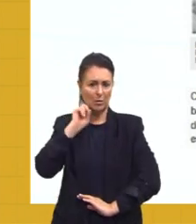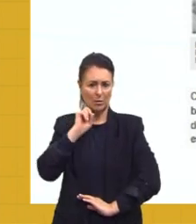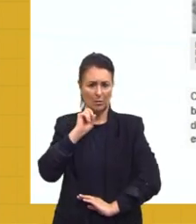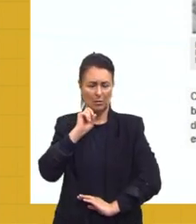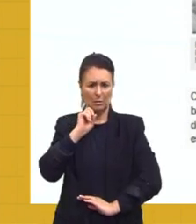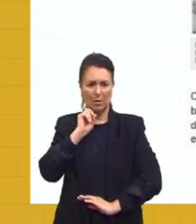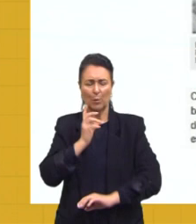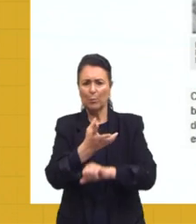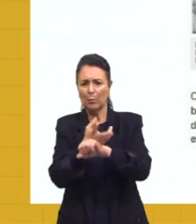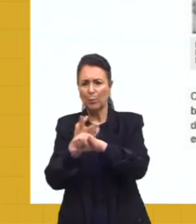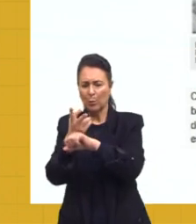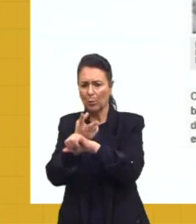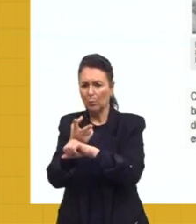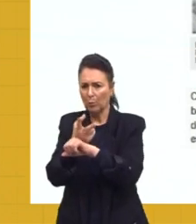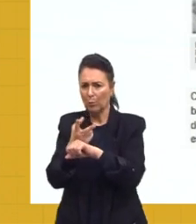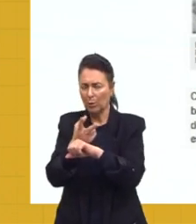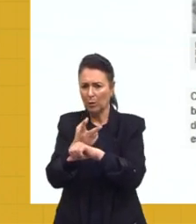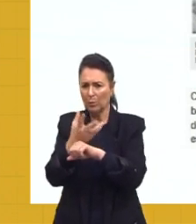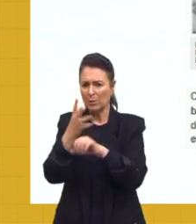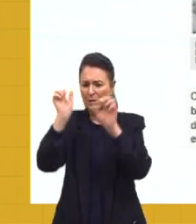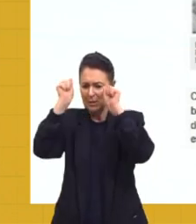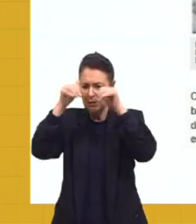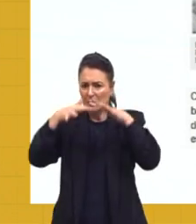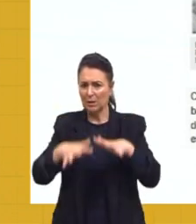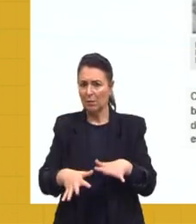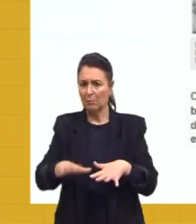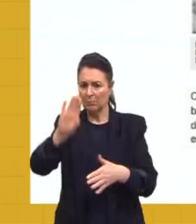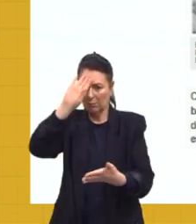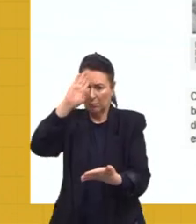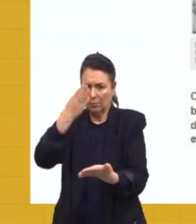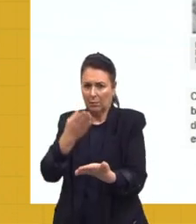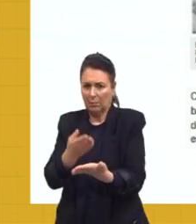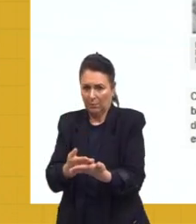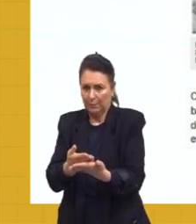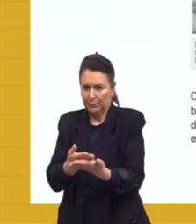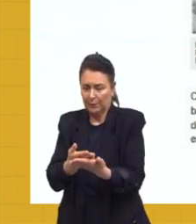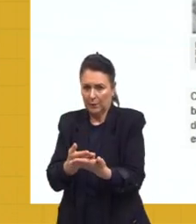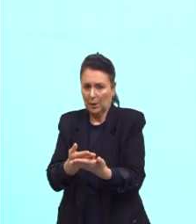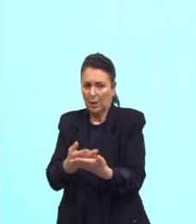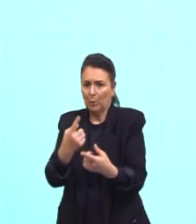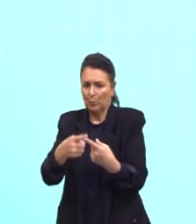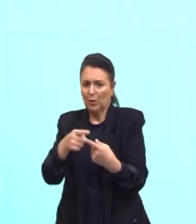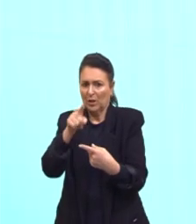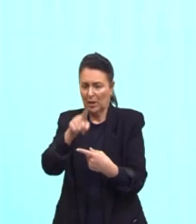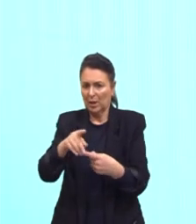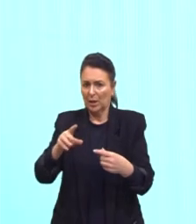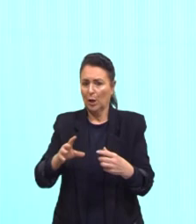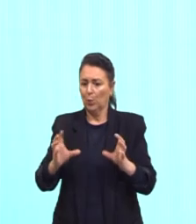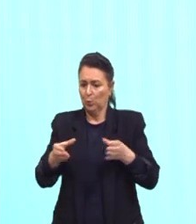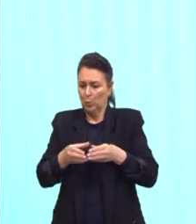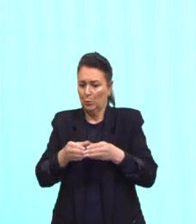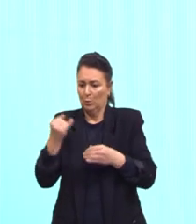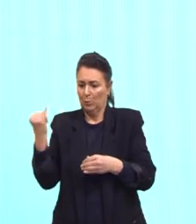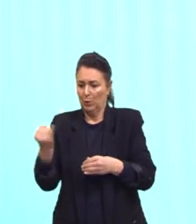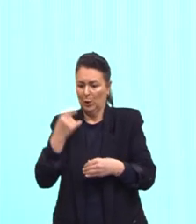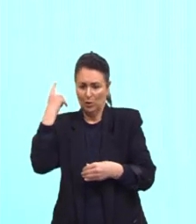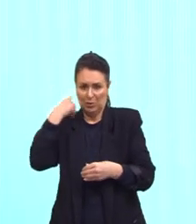não credibilidade atendendo a encomenda dos Nobres de Minas Gerais não